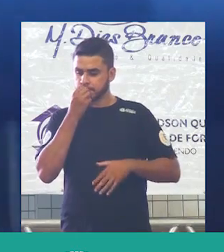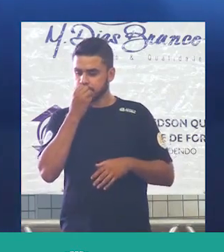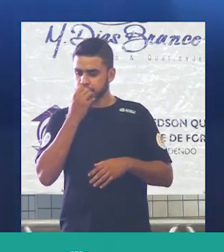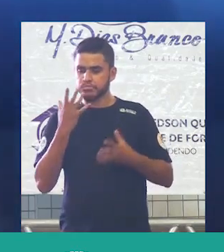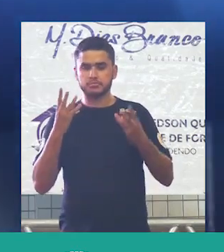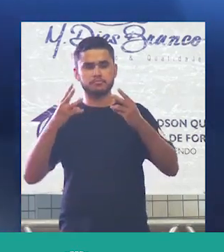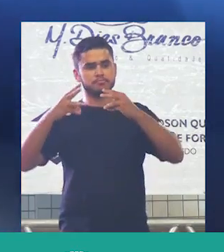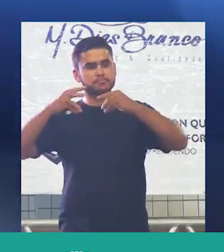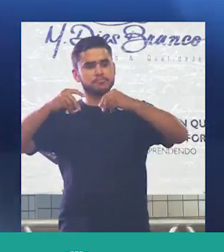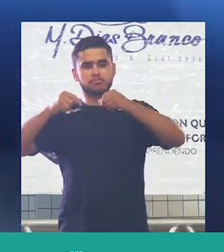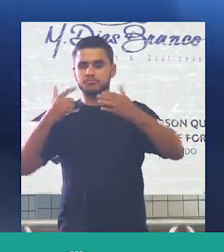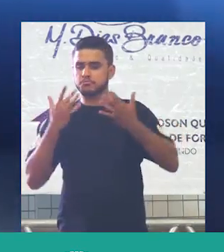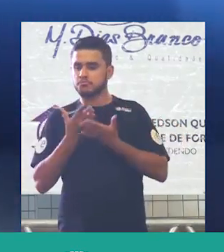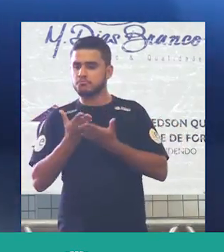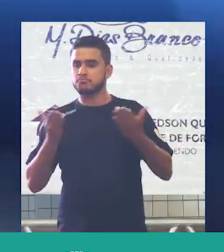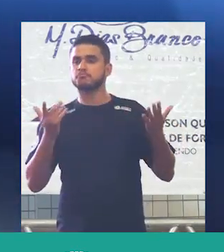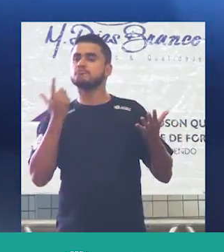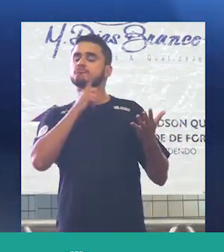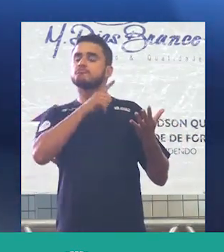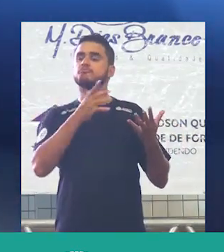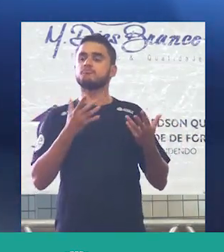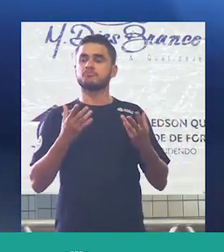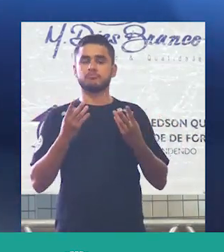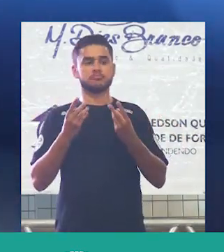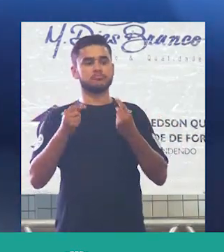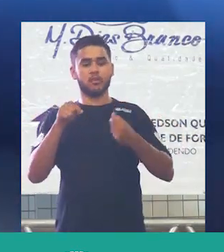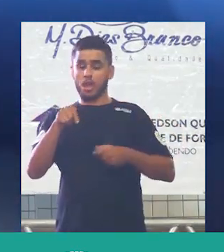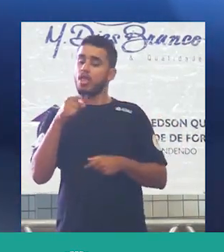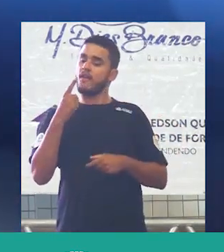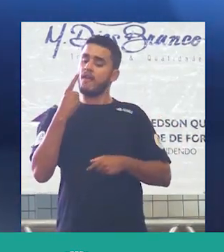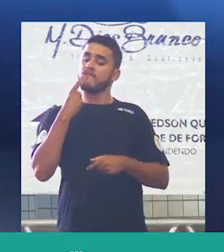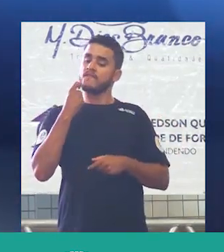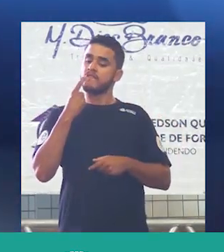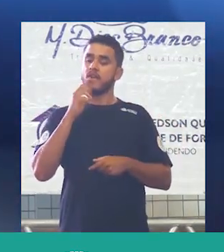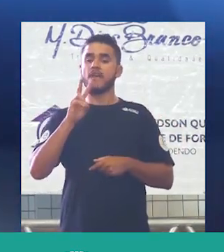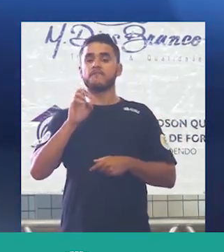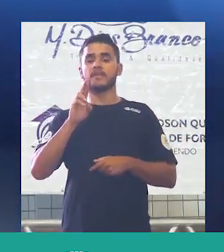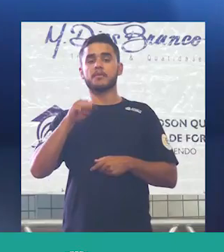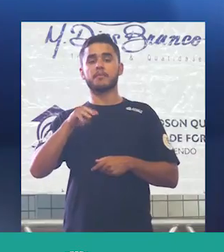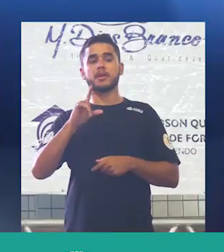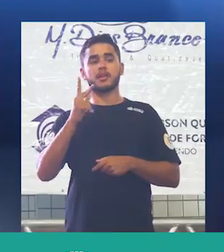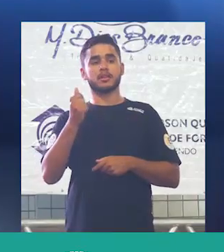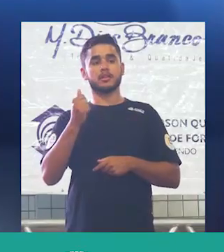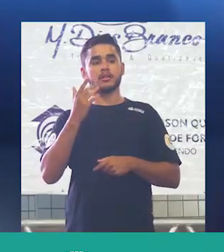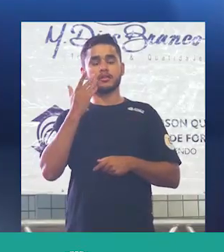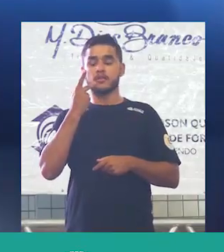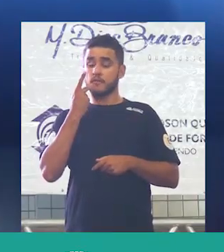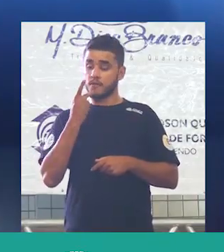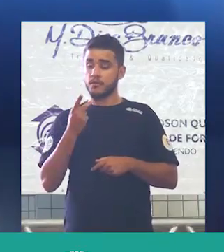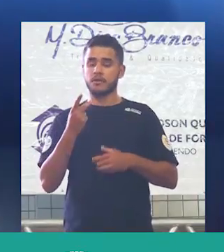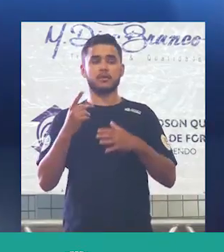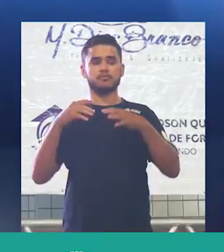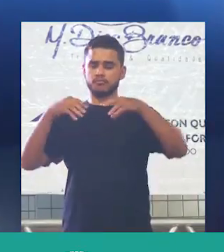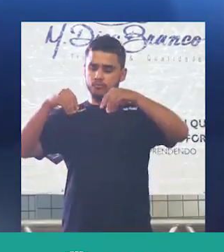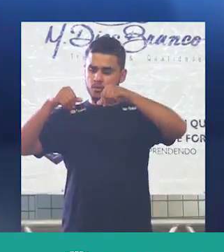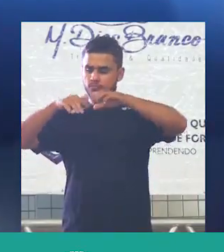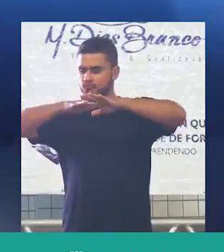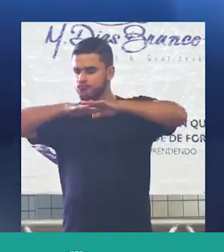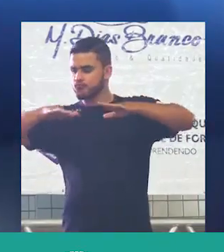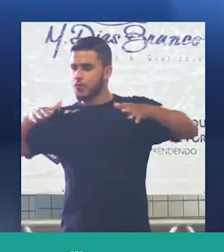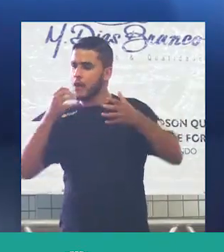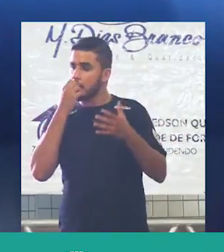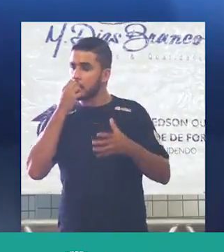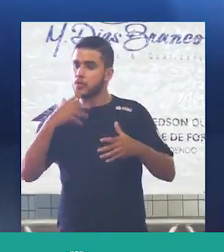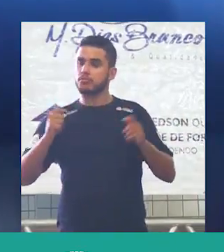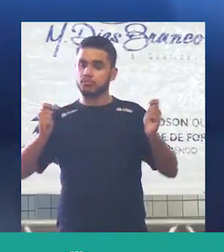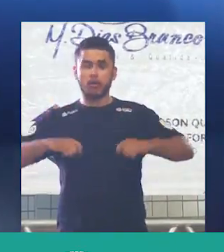vermelha, que os italianos vão chamar de terra rossa, por isso que a gente chama de terra roxa, é rossa, de vermelho,